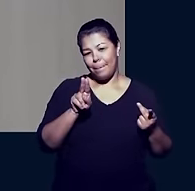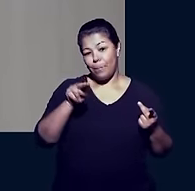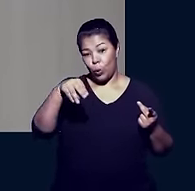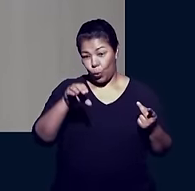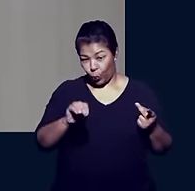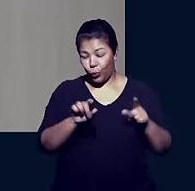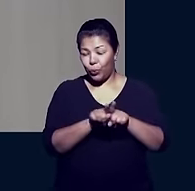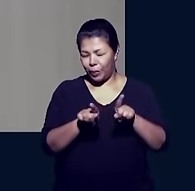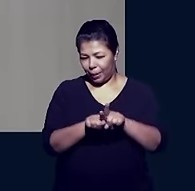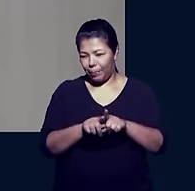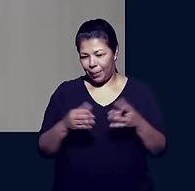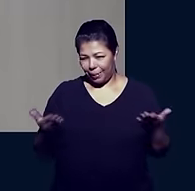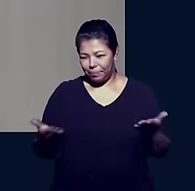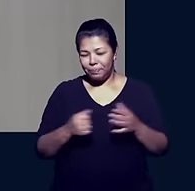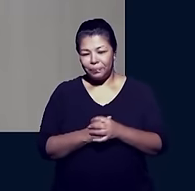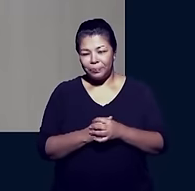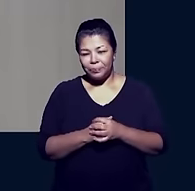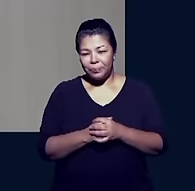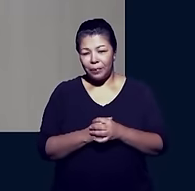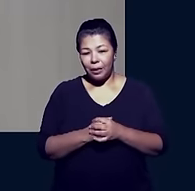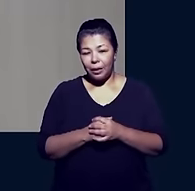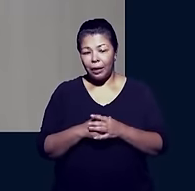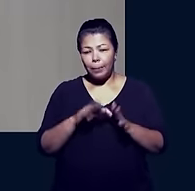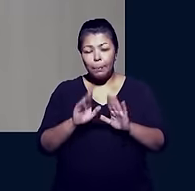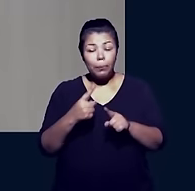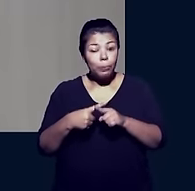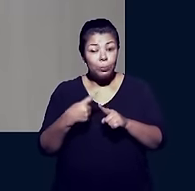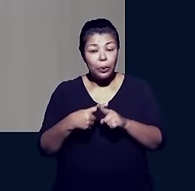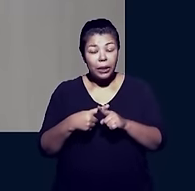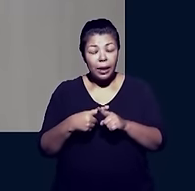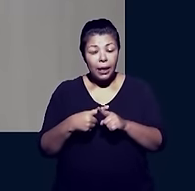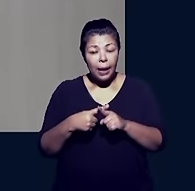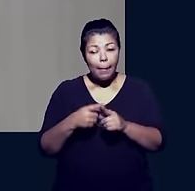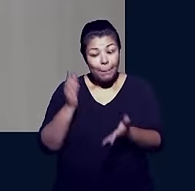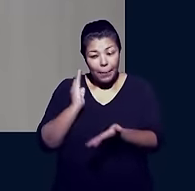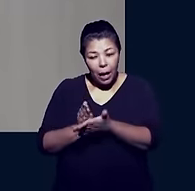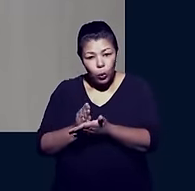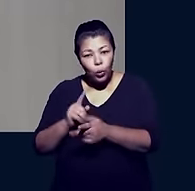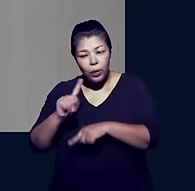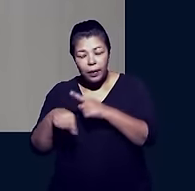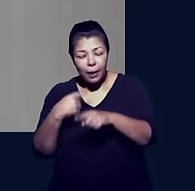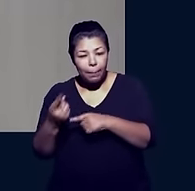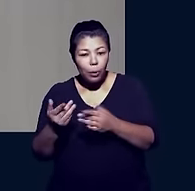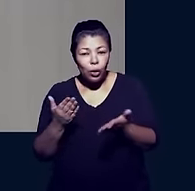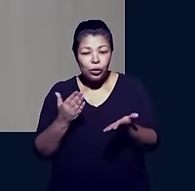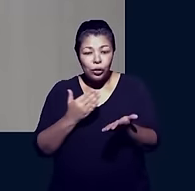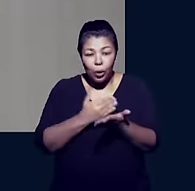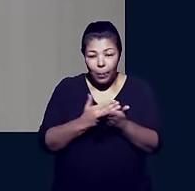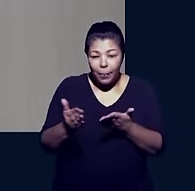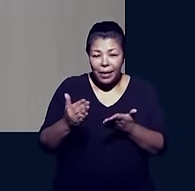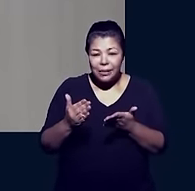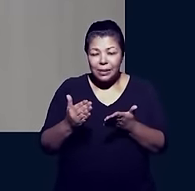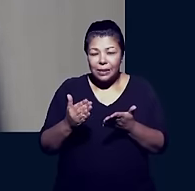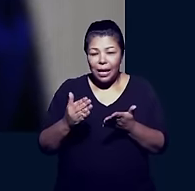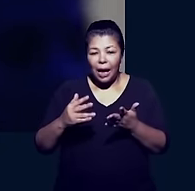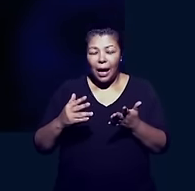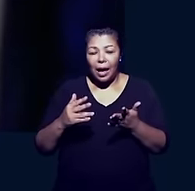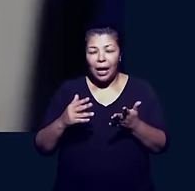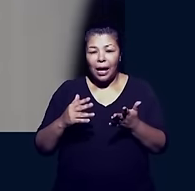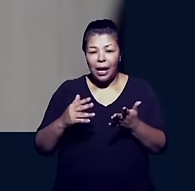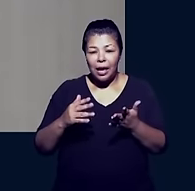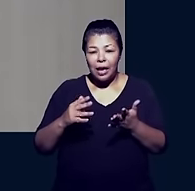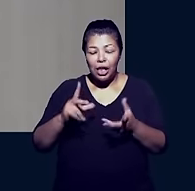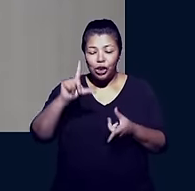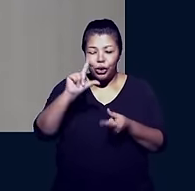parou né E quando o Fed começa a cortar as taxas e a gente viu a taxa fechando já na sexta-feira e nos últimos